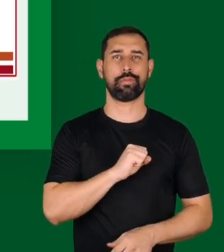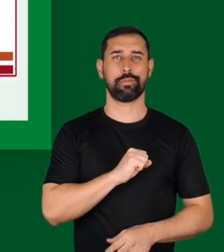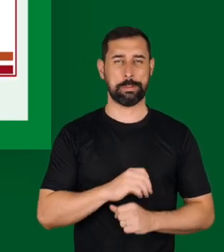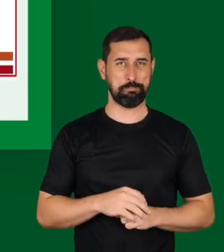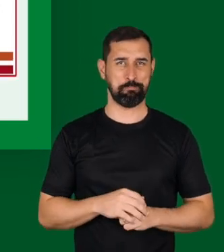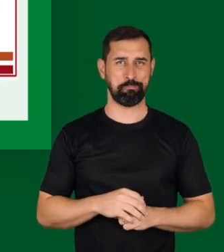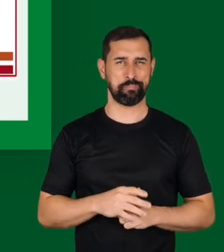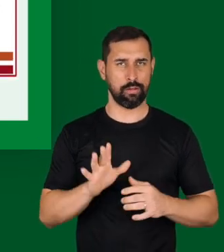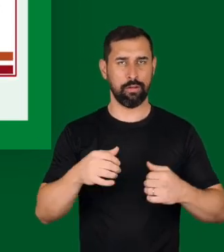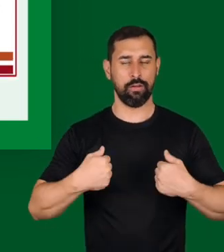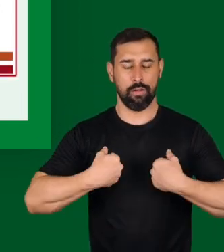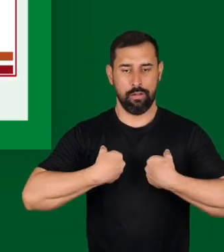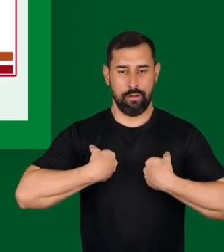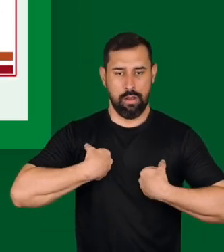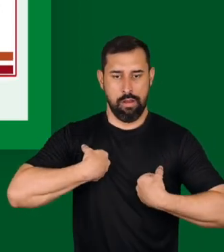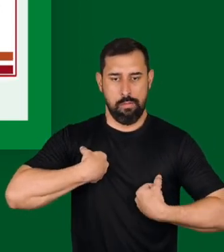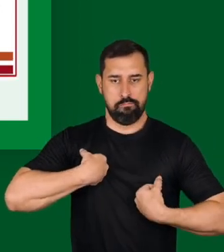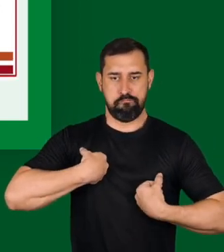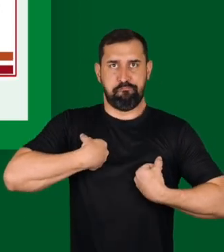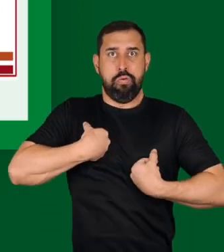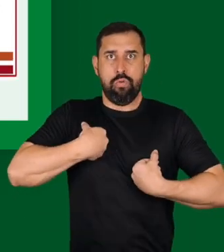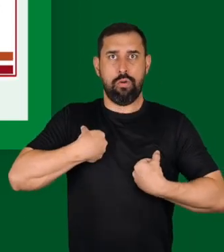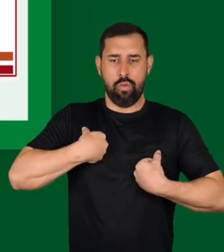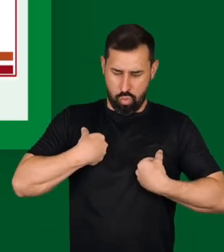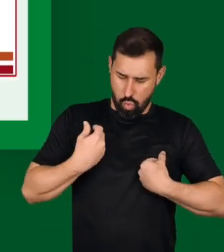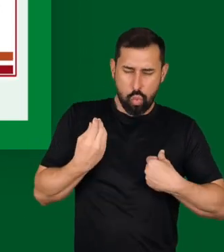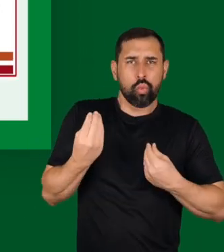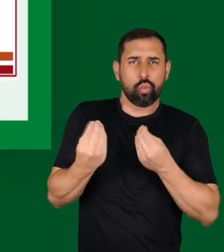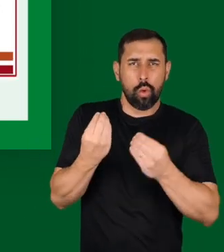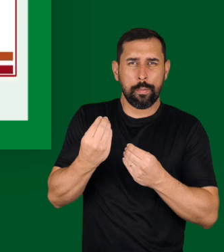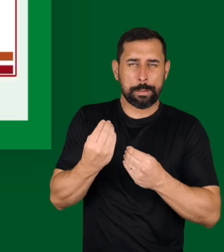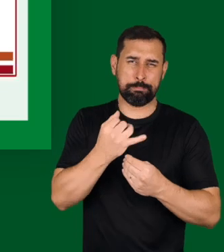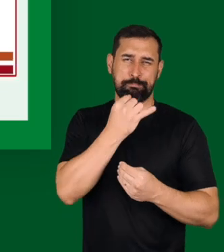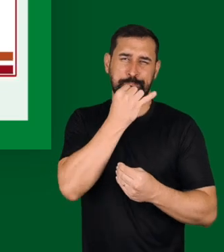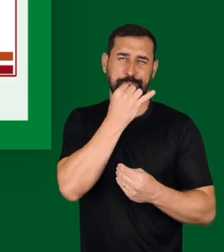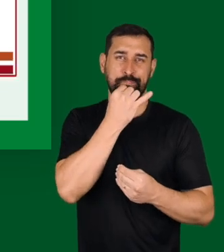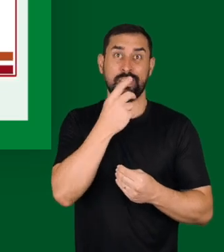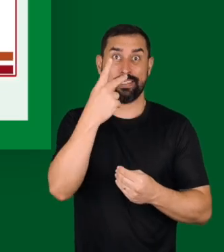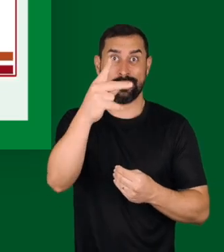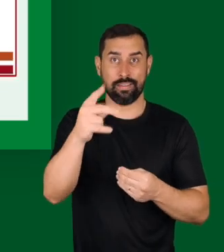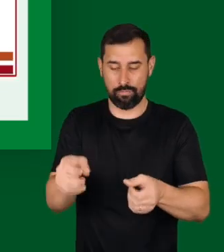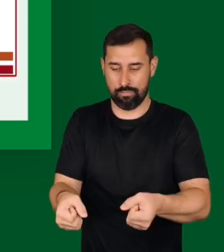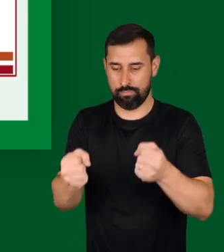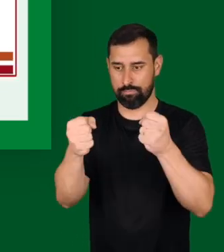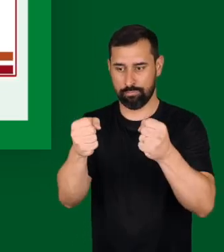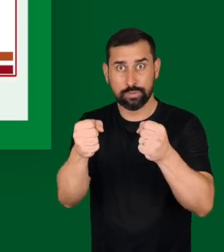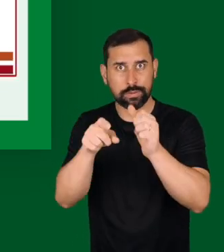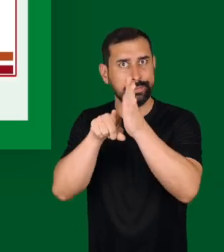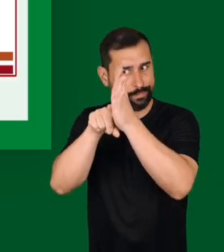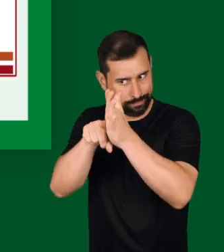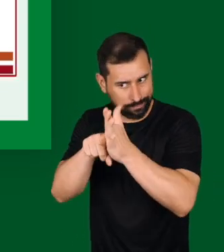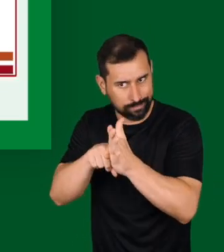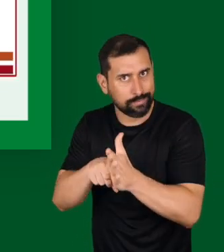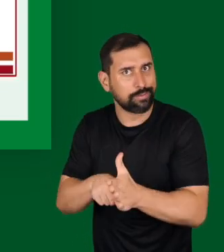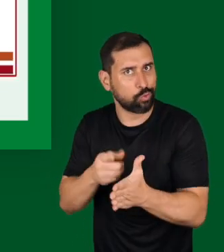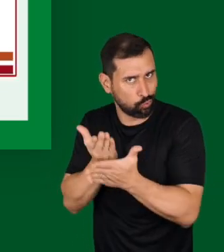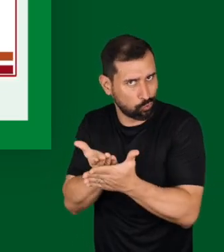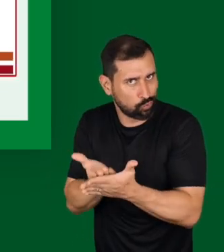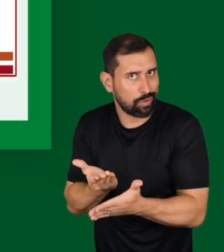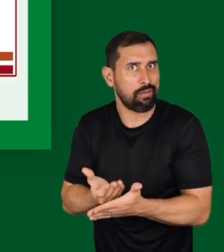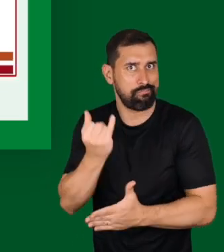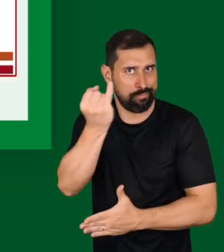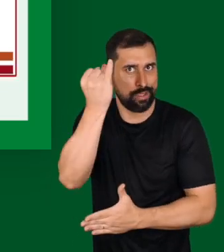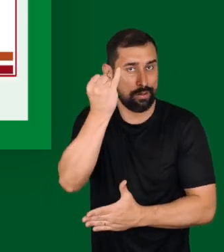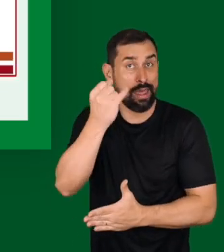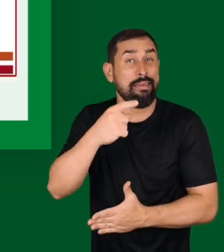da sincronização. Então o nome já está dizendo, a cardioversão tem que ser sincronizada, ou seja, no seu aparelho, você tem que conhecer o aparelho